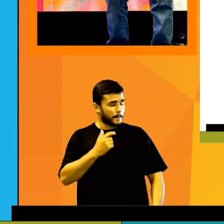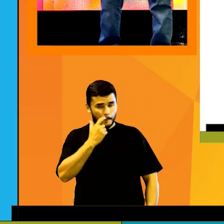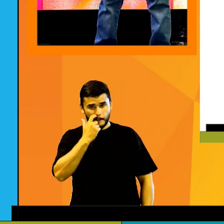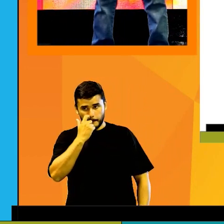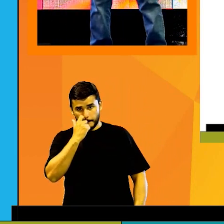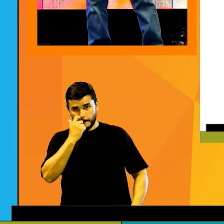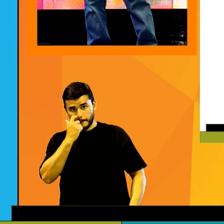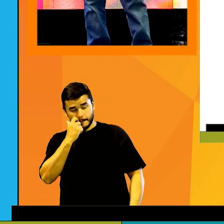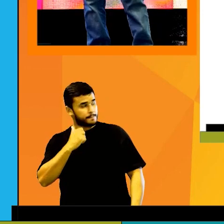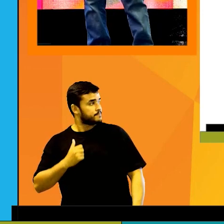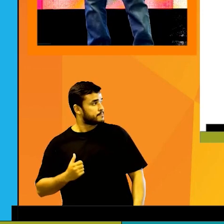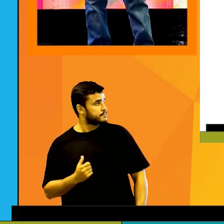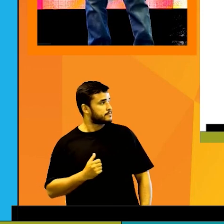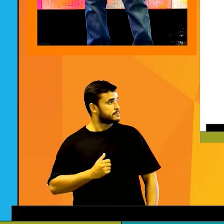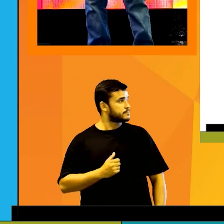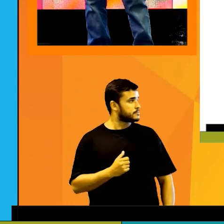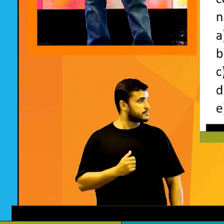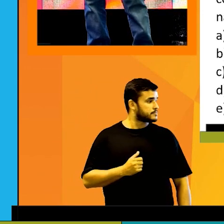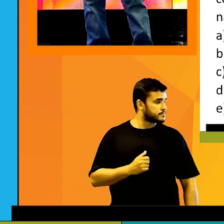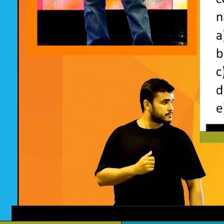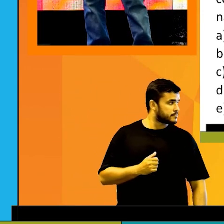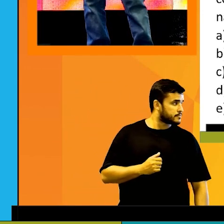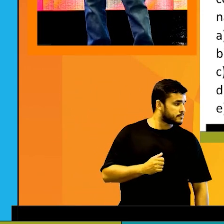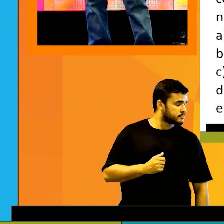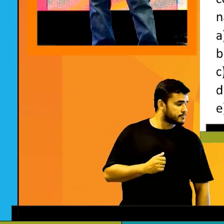Questão 2.